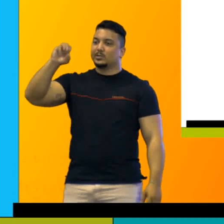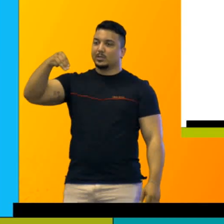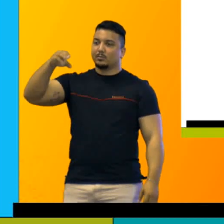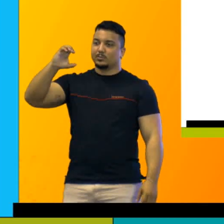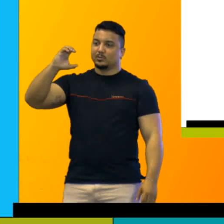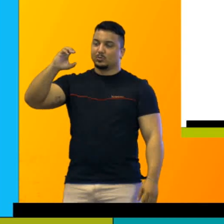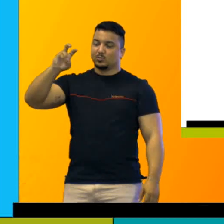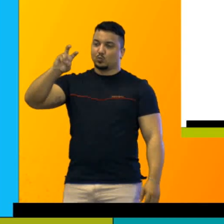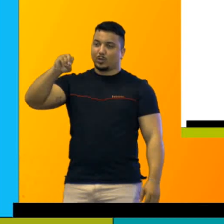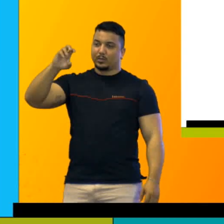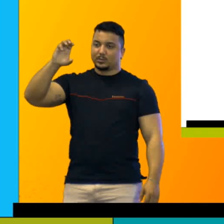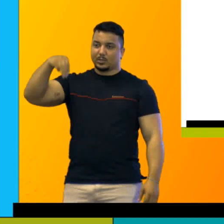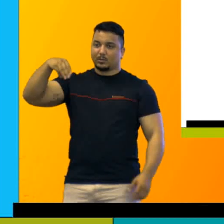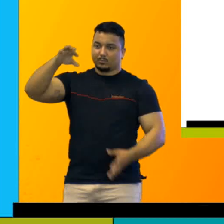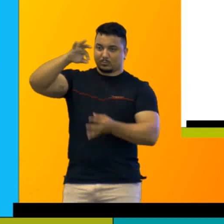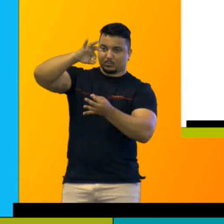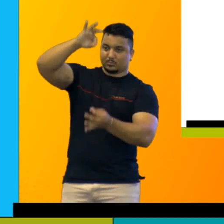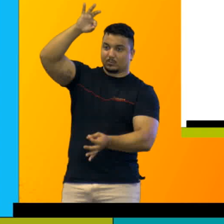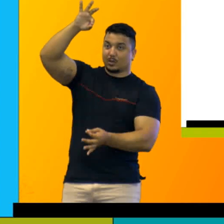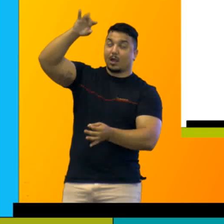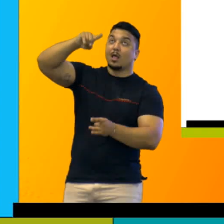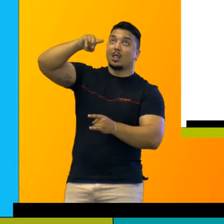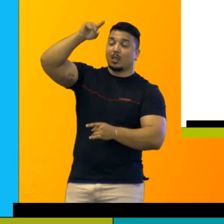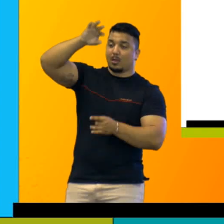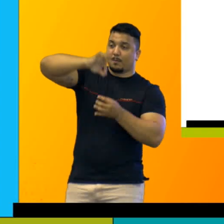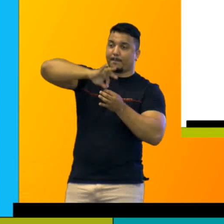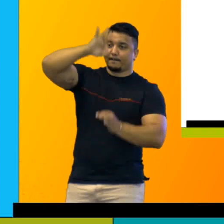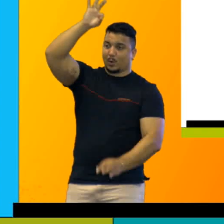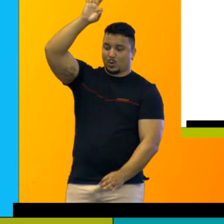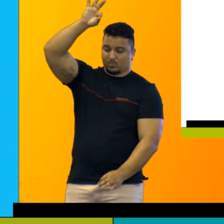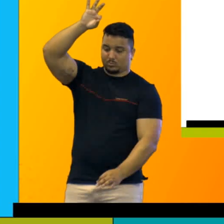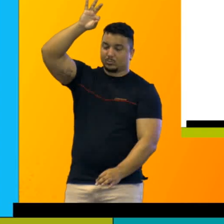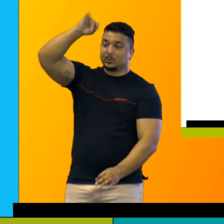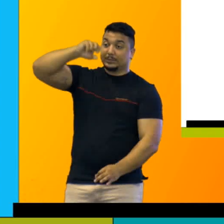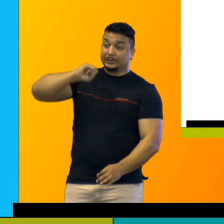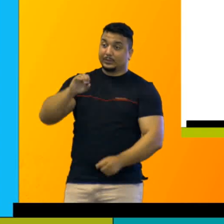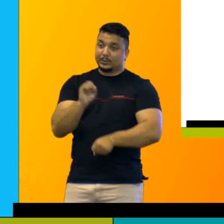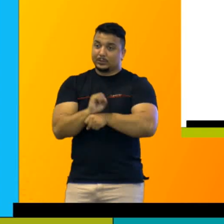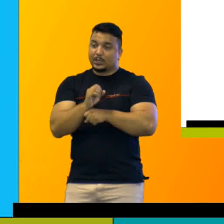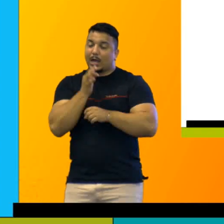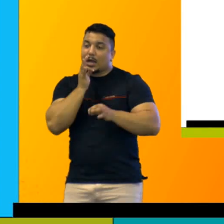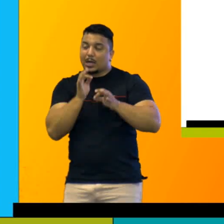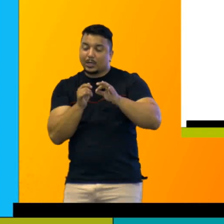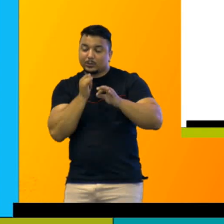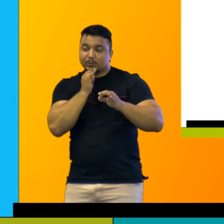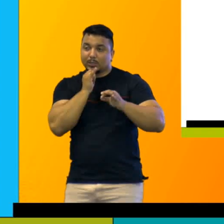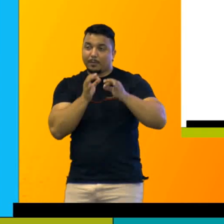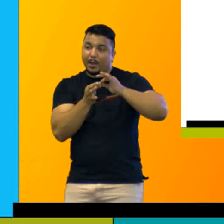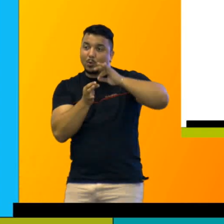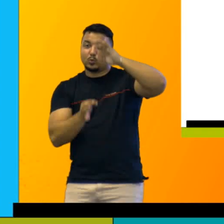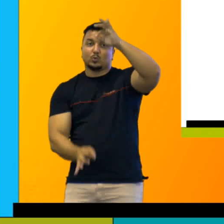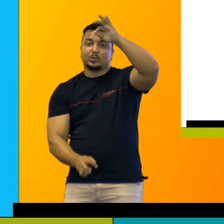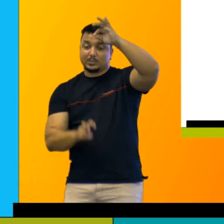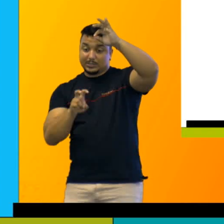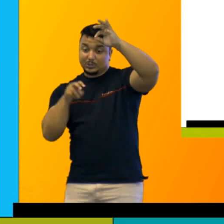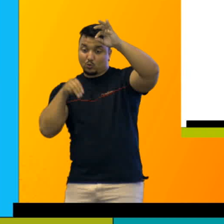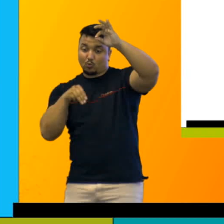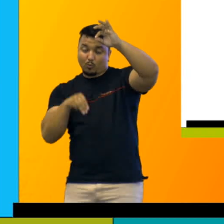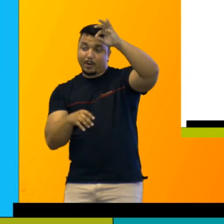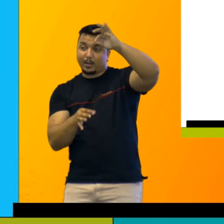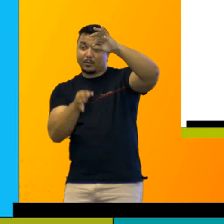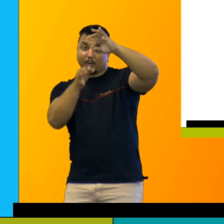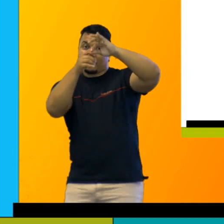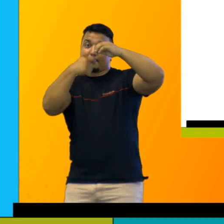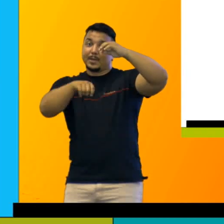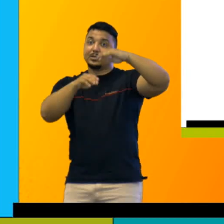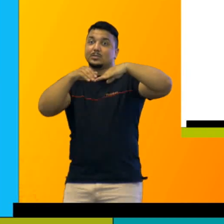né? Menor do que a altura do vão. Então, se o carro tiver 5 metros, o túnel tem que ter mais